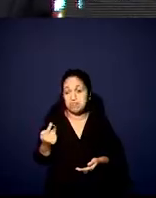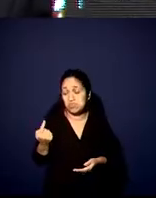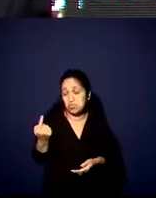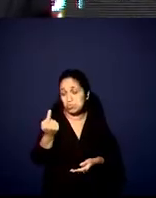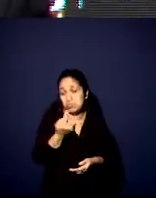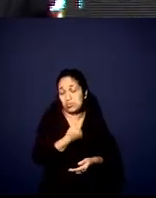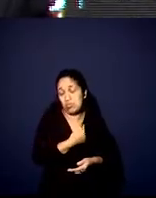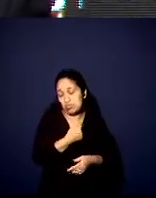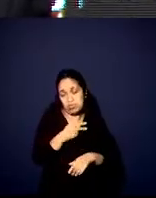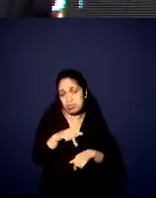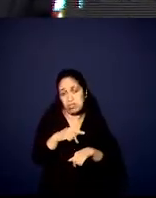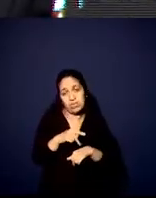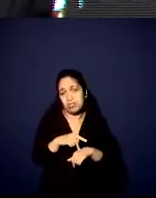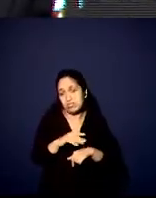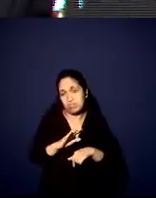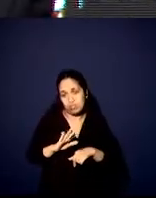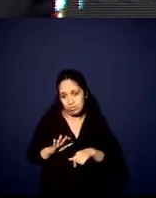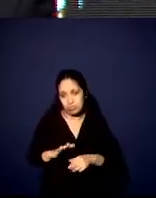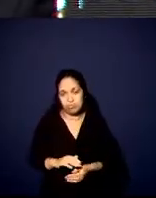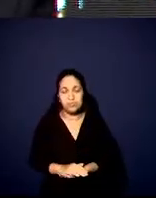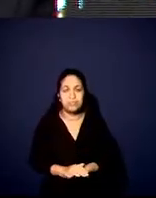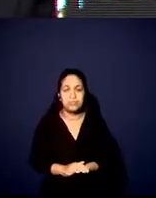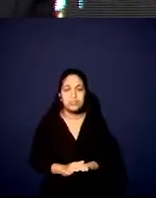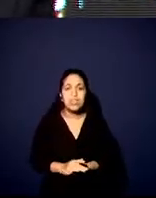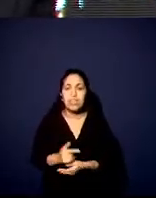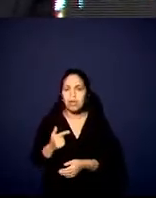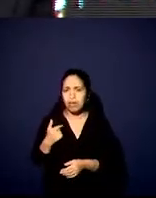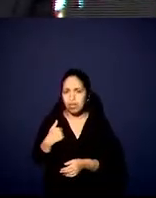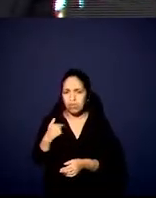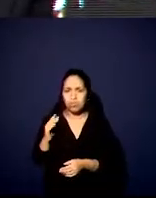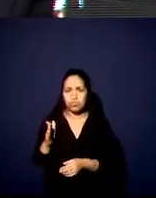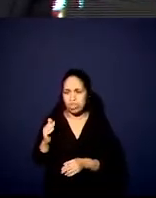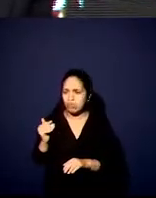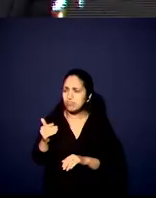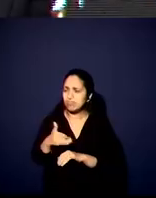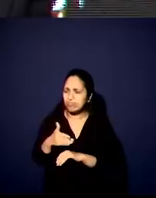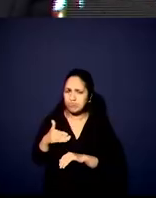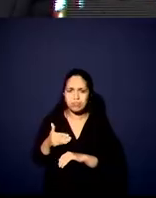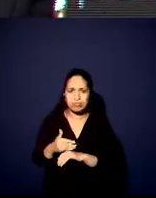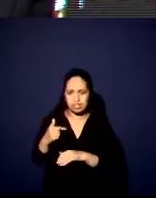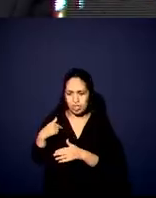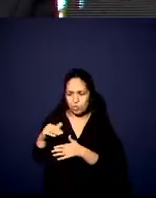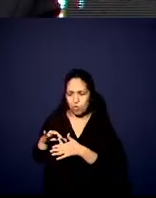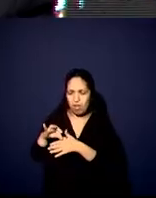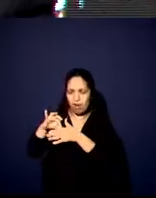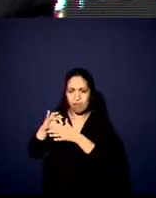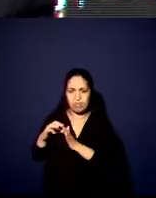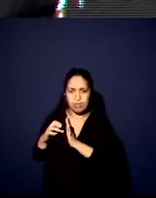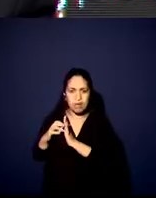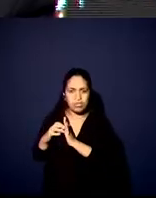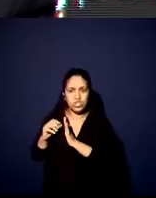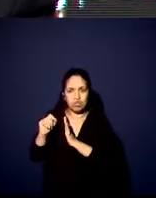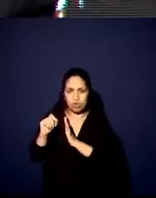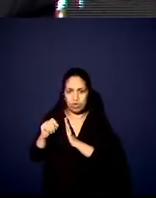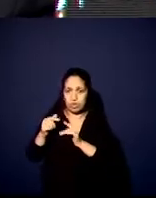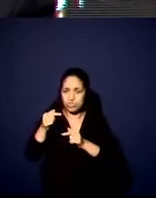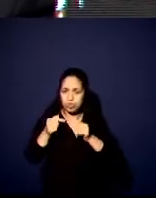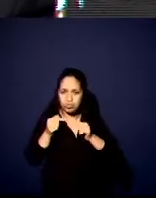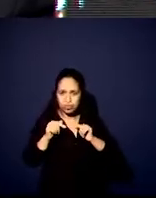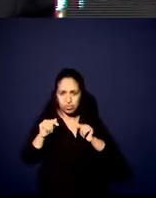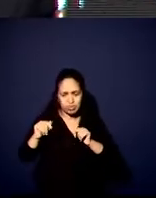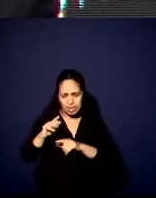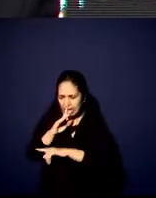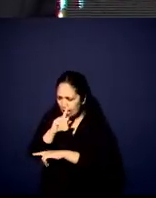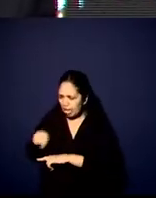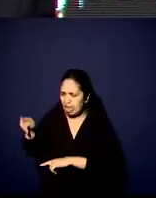da nossa nação e eu participei muito intensamente ainda líder do meu partido da discussão de acabar com o voto e me leva do